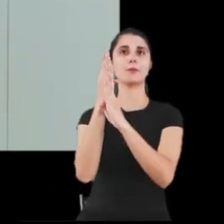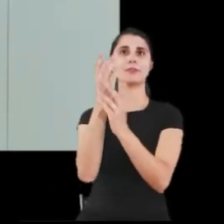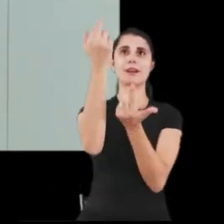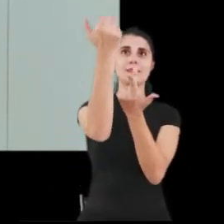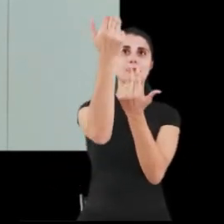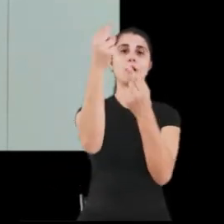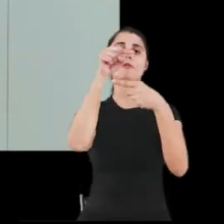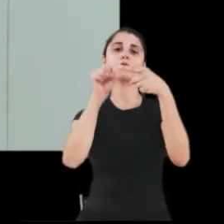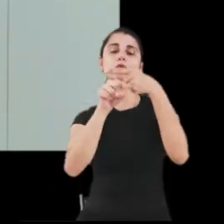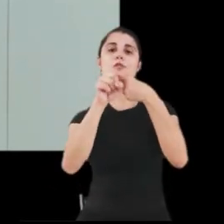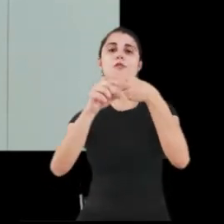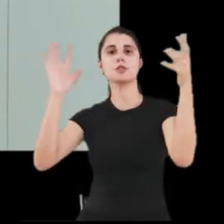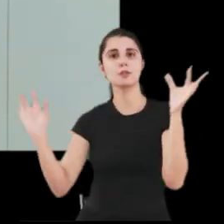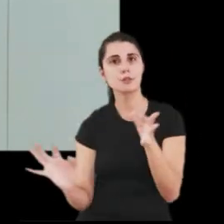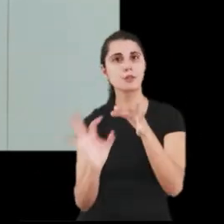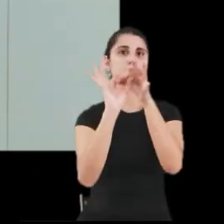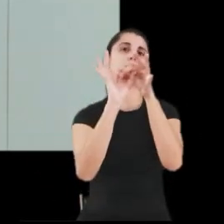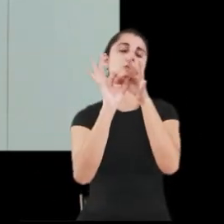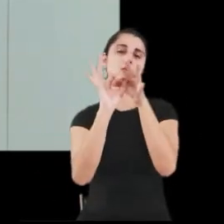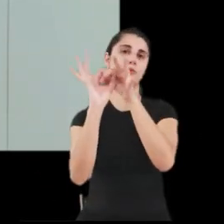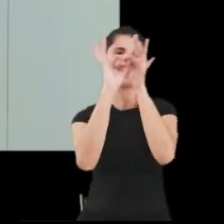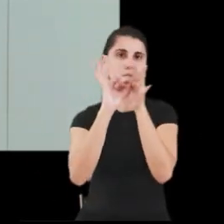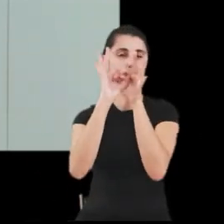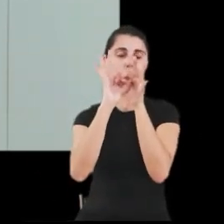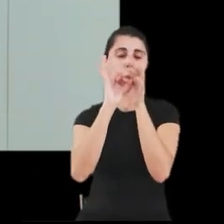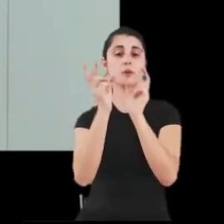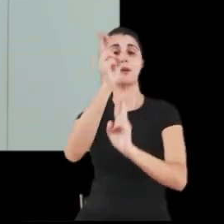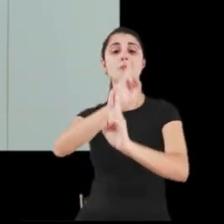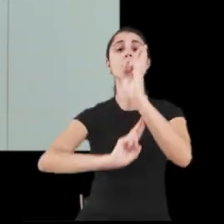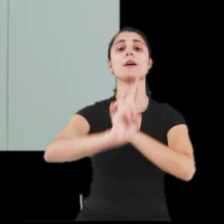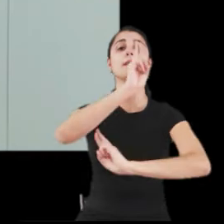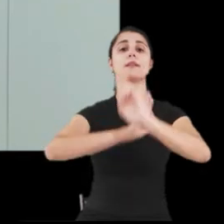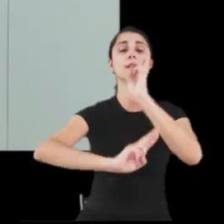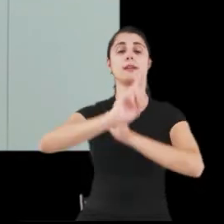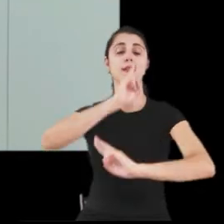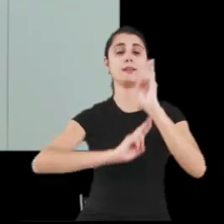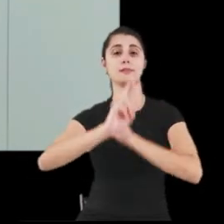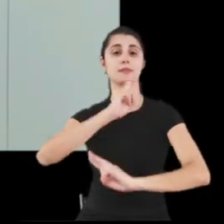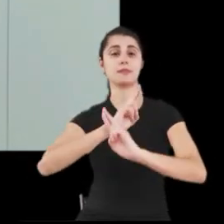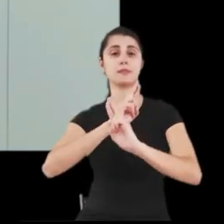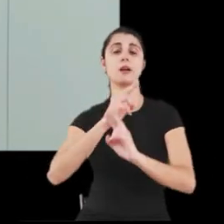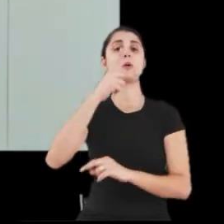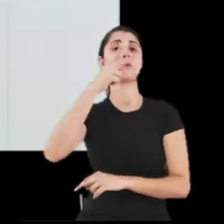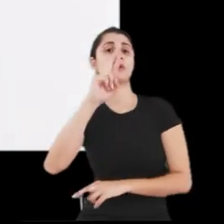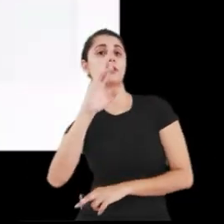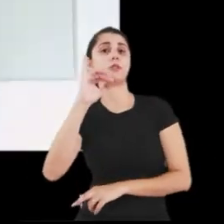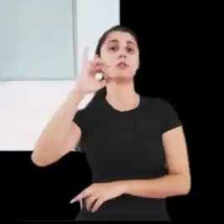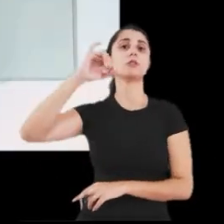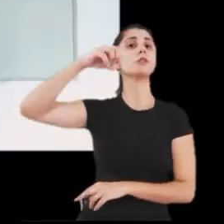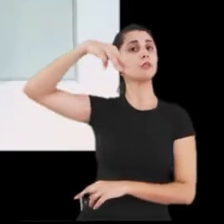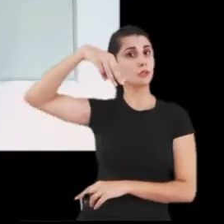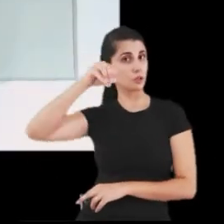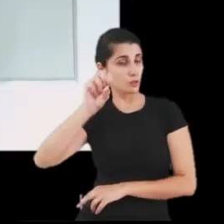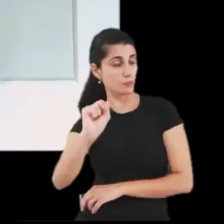não sendo primo, o 8 nem o 9, a relação entre os dois é de primos entre si.